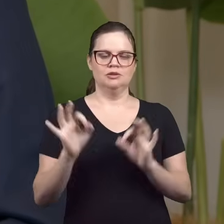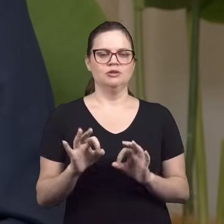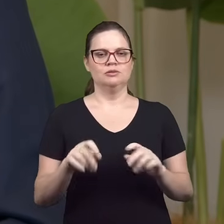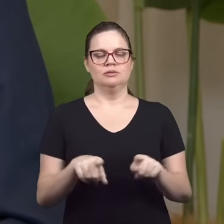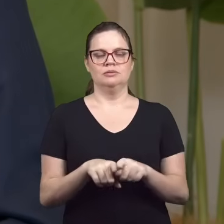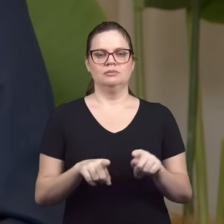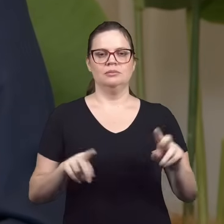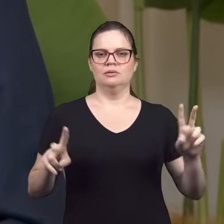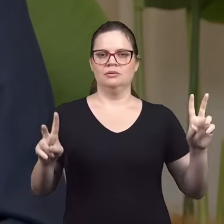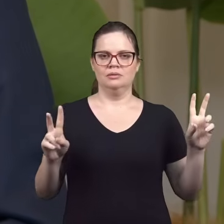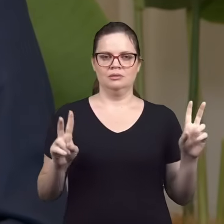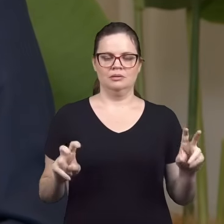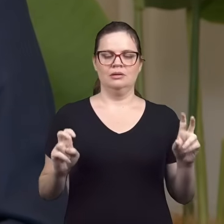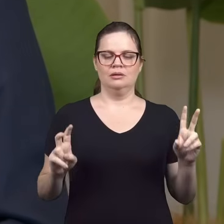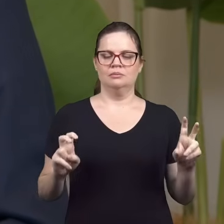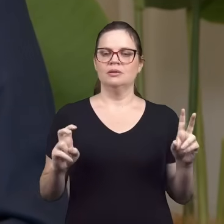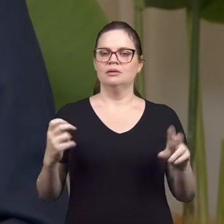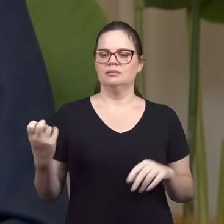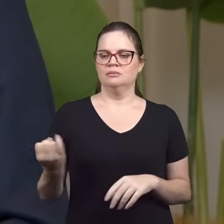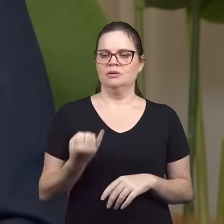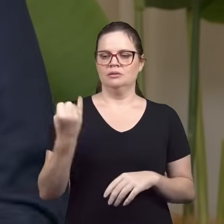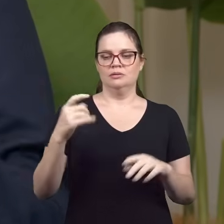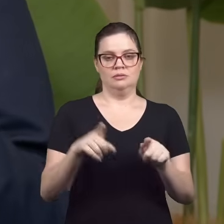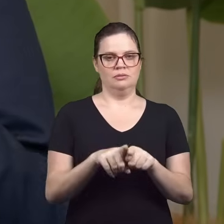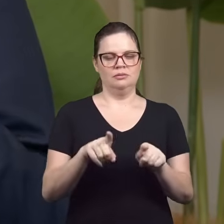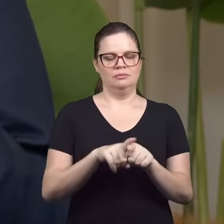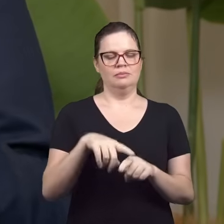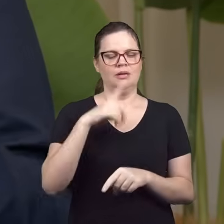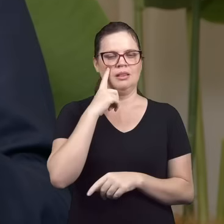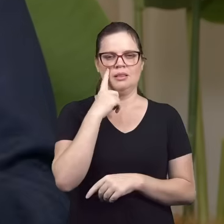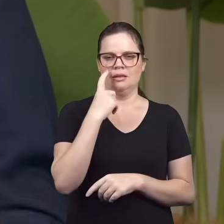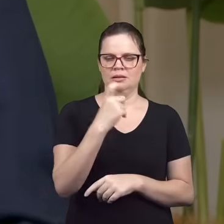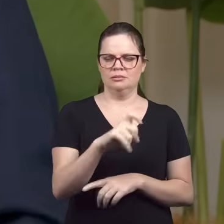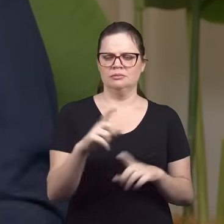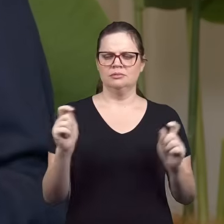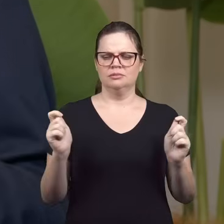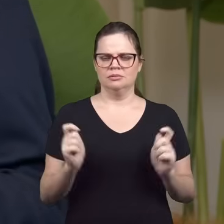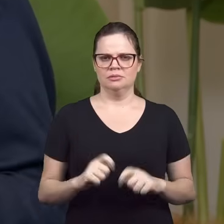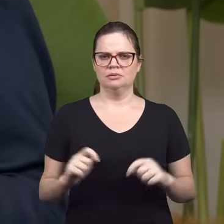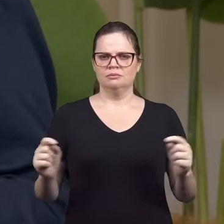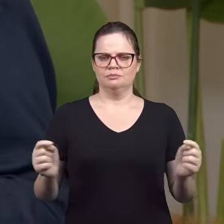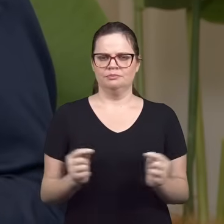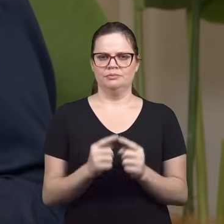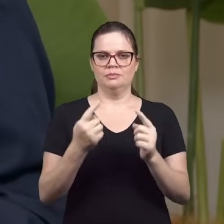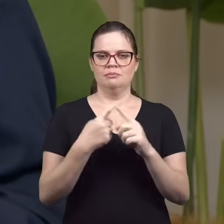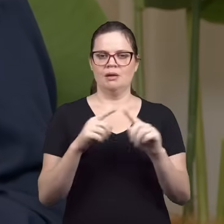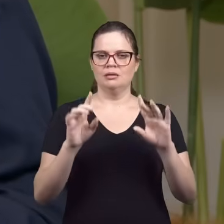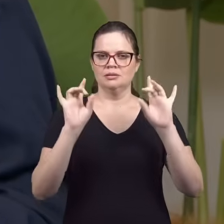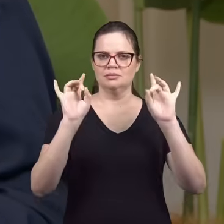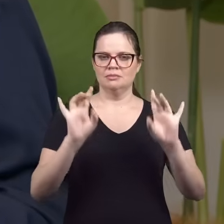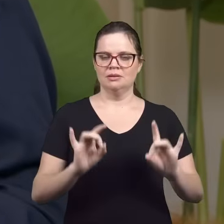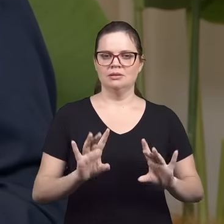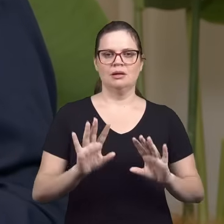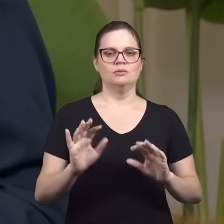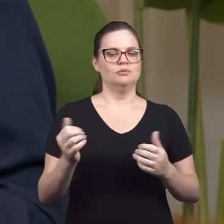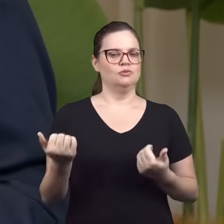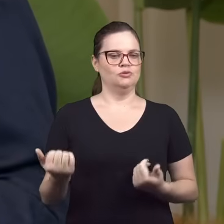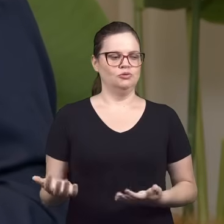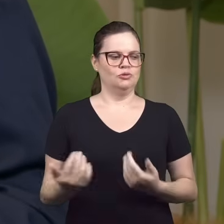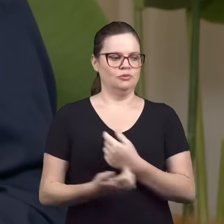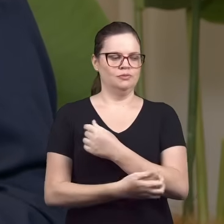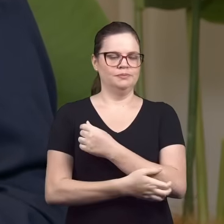um tema muitíssimo interessante, muito apropriado, especialmente para o jovem, hein? Então